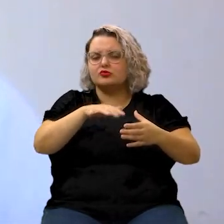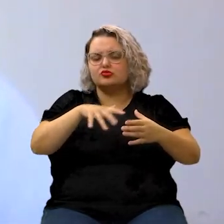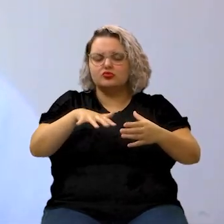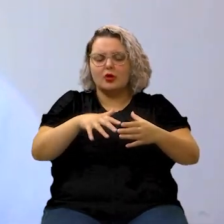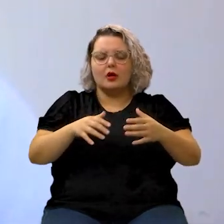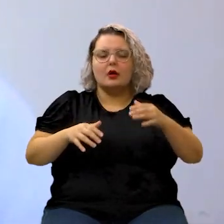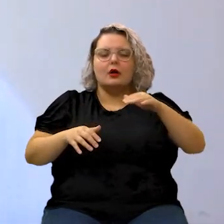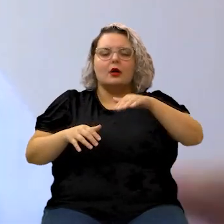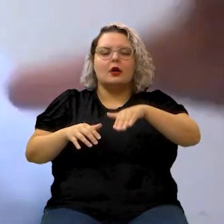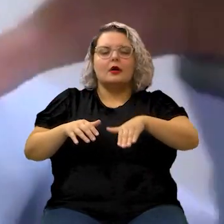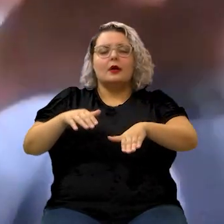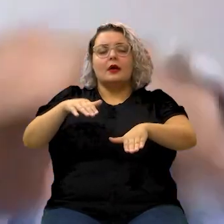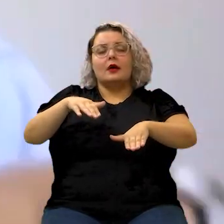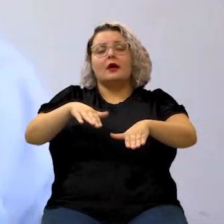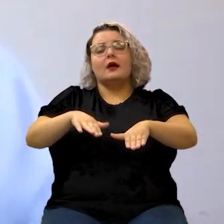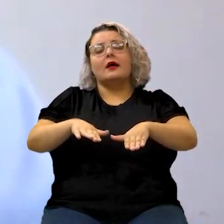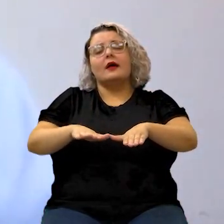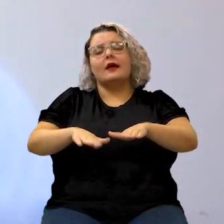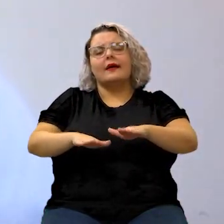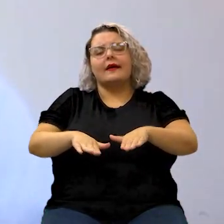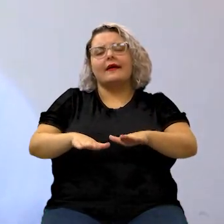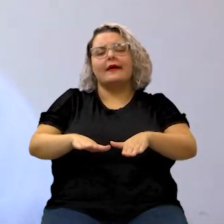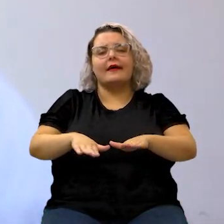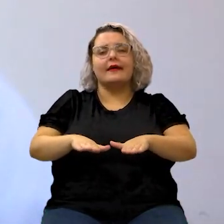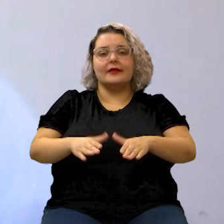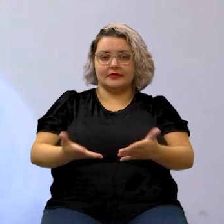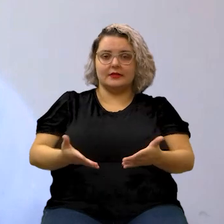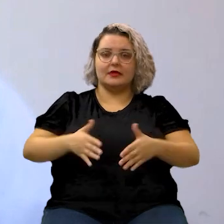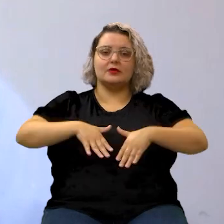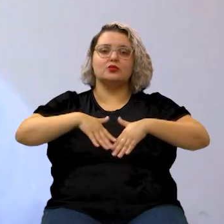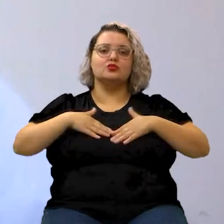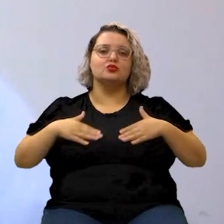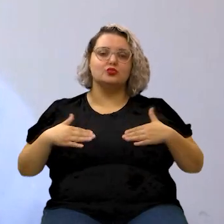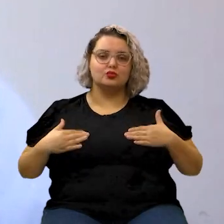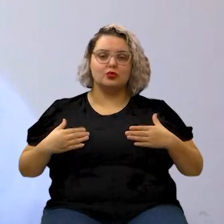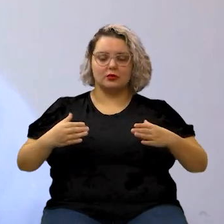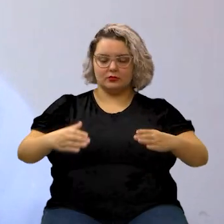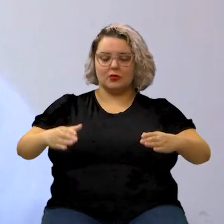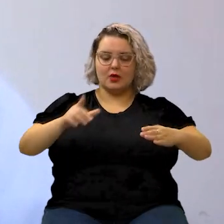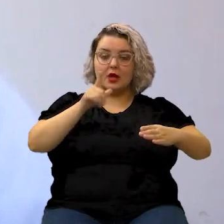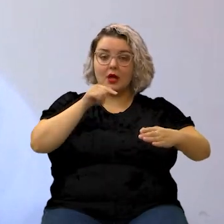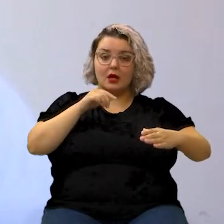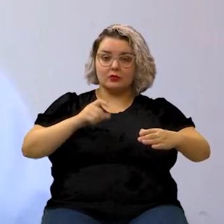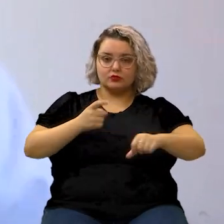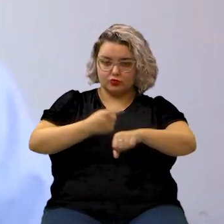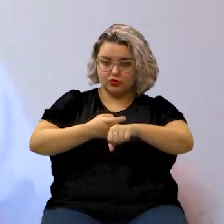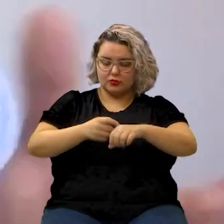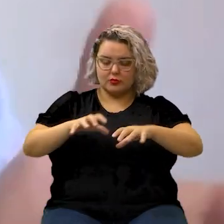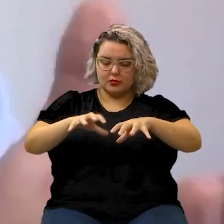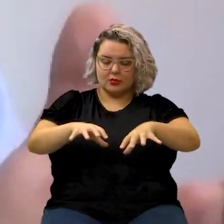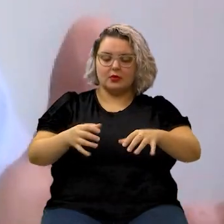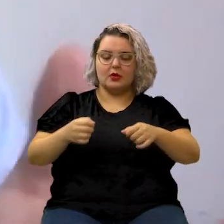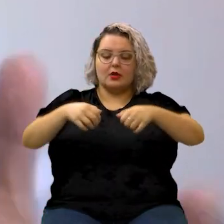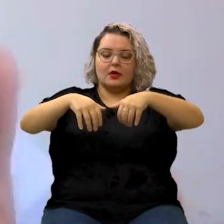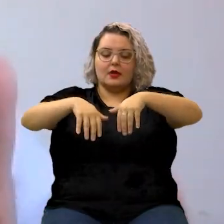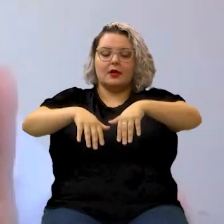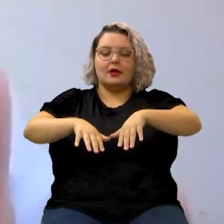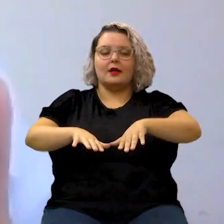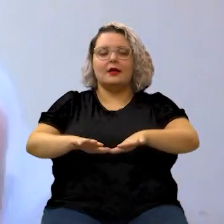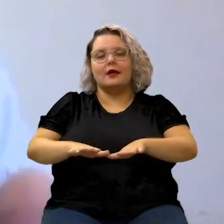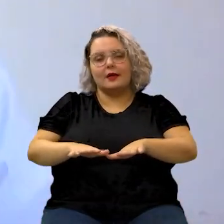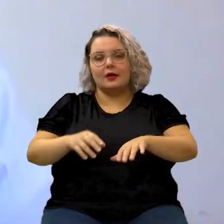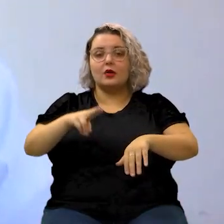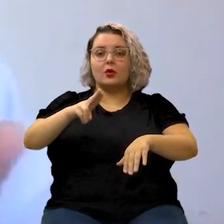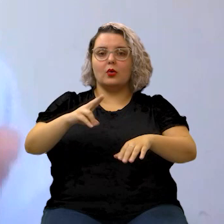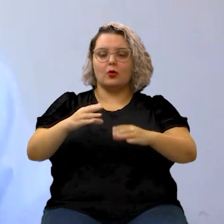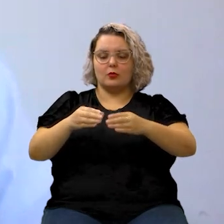algumas pedrinhas de gelo, colocar os pés lá dentro para causar um relaxamento, ou então até mesmo colocar uma bolsinha de gelo no seu